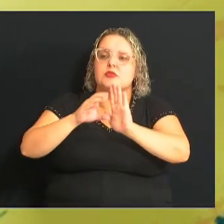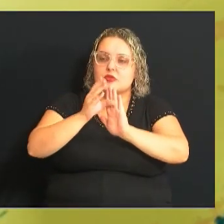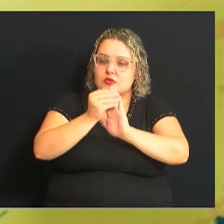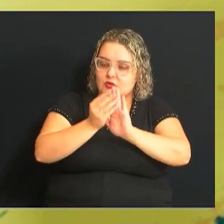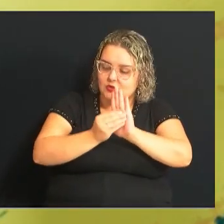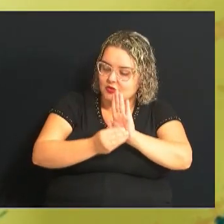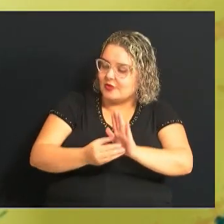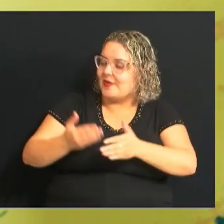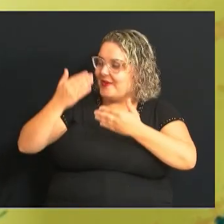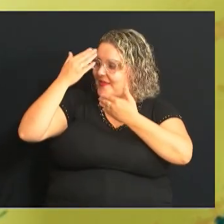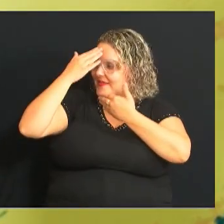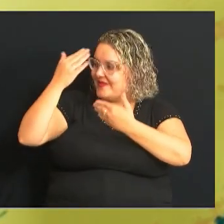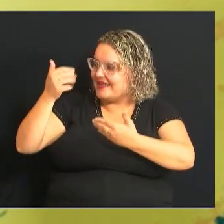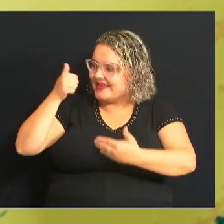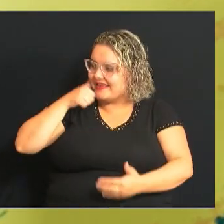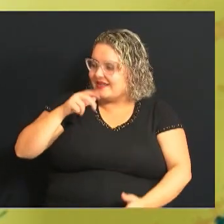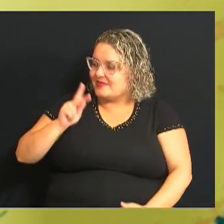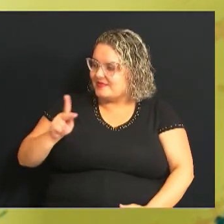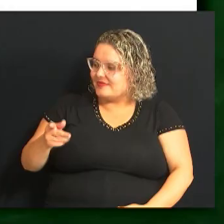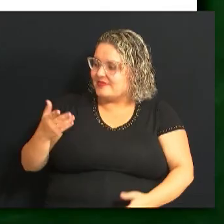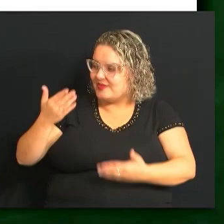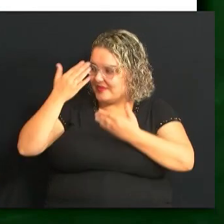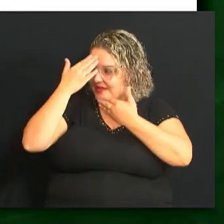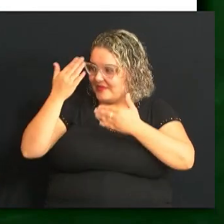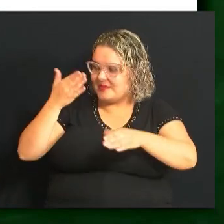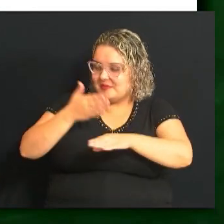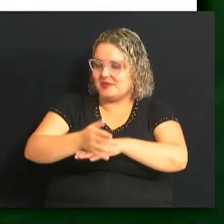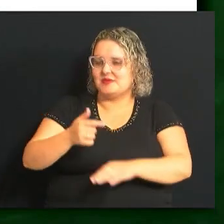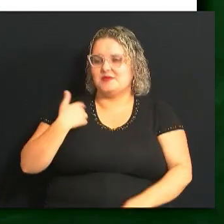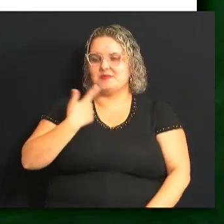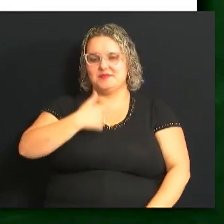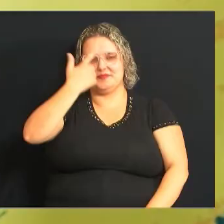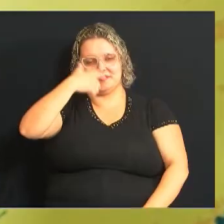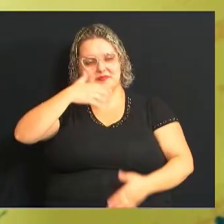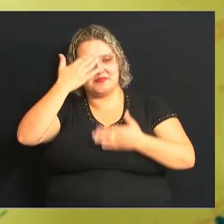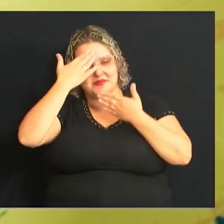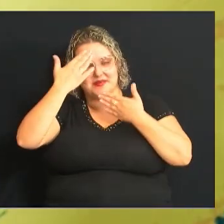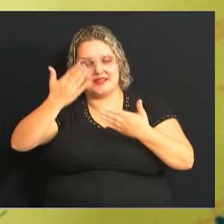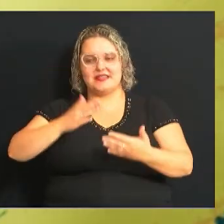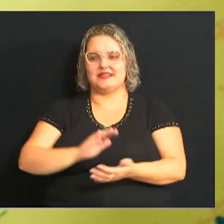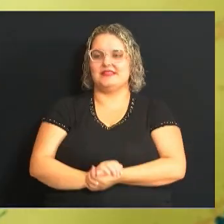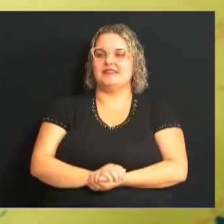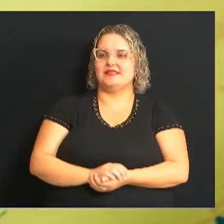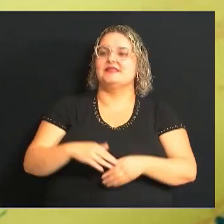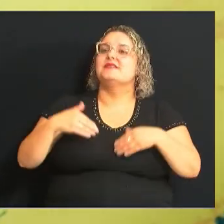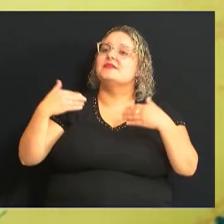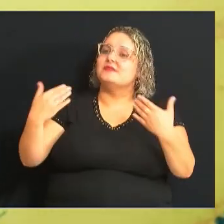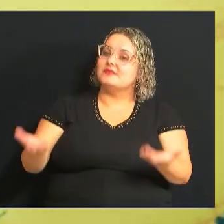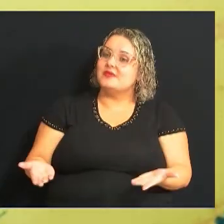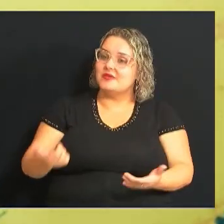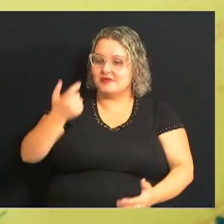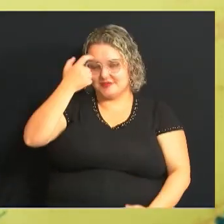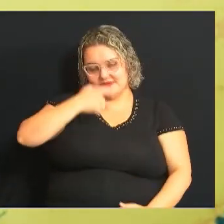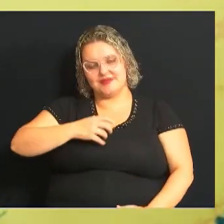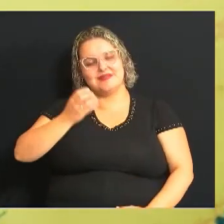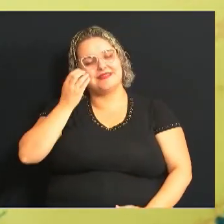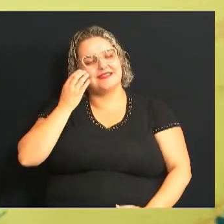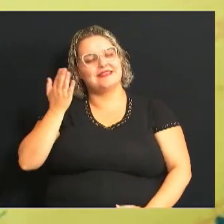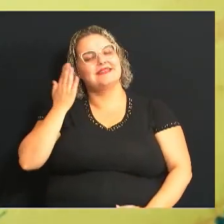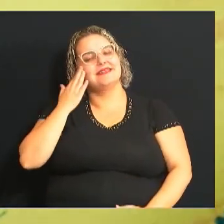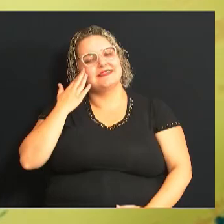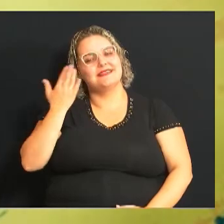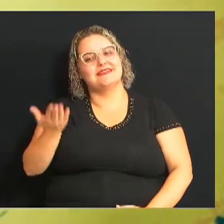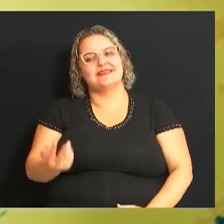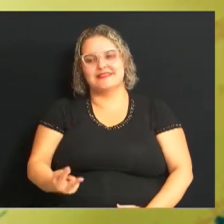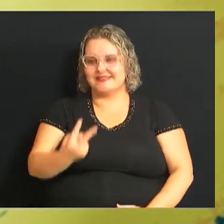Valeu, muito obrigado pela sua participação aqui com a gente. Eu que agradeço. Até Bom, logo. pessoal, eu sou André Aranha e já sabe,